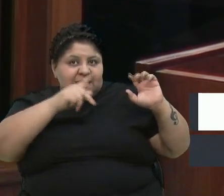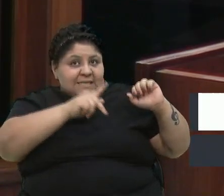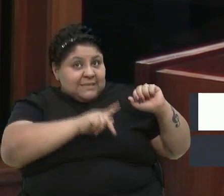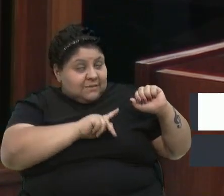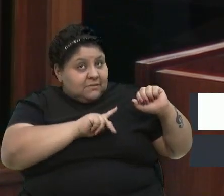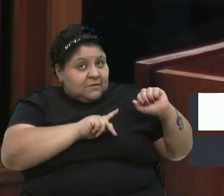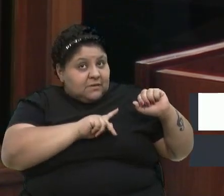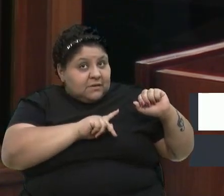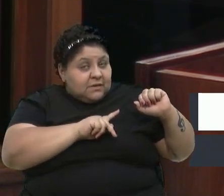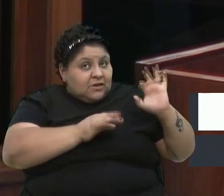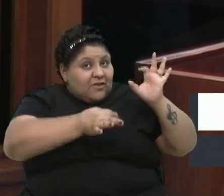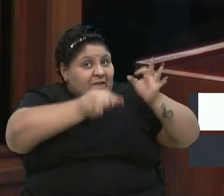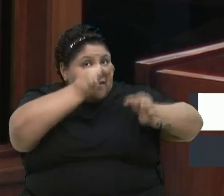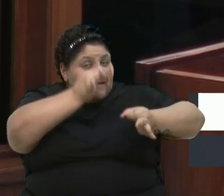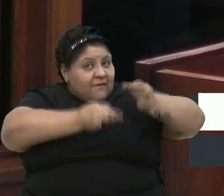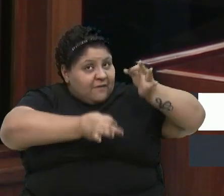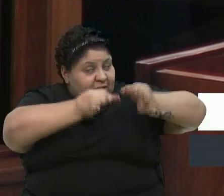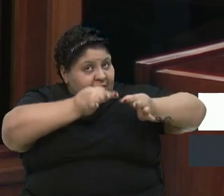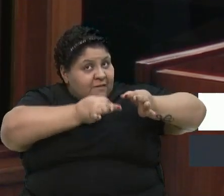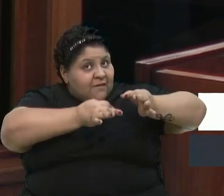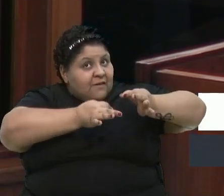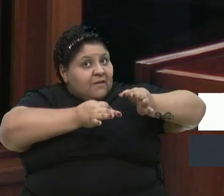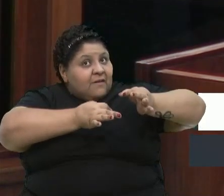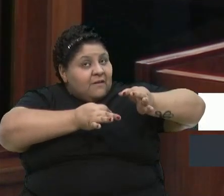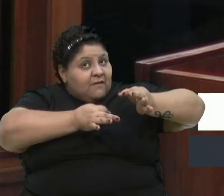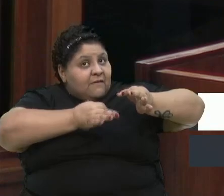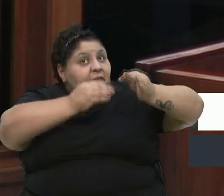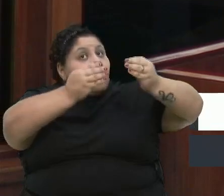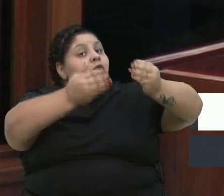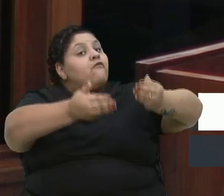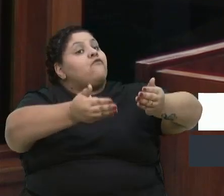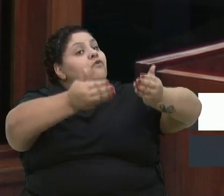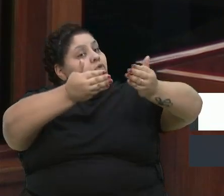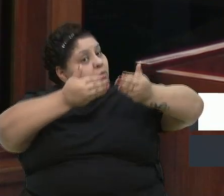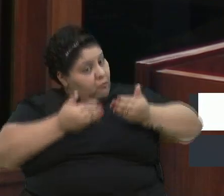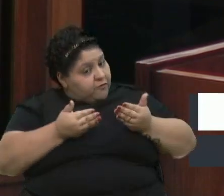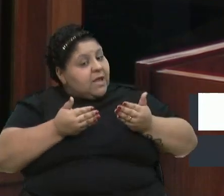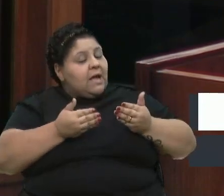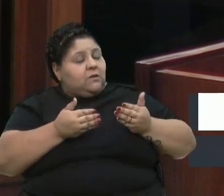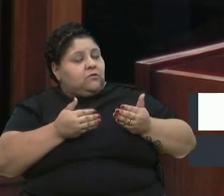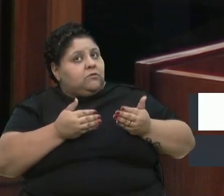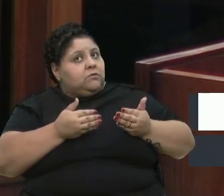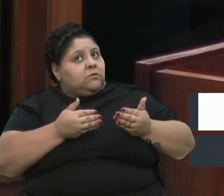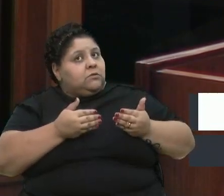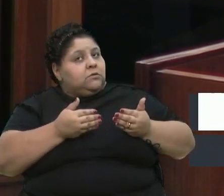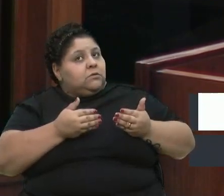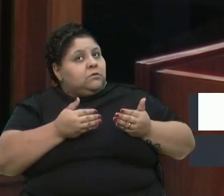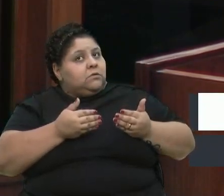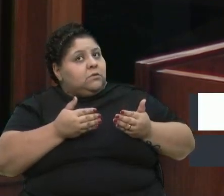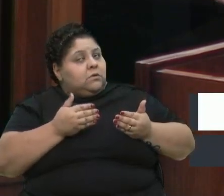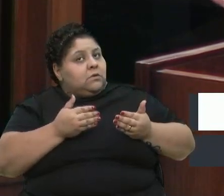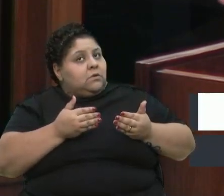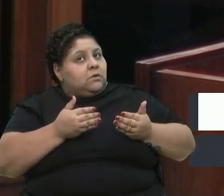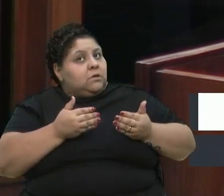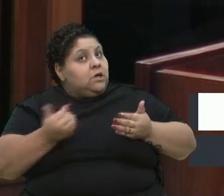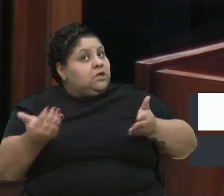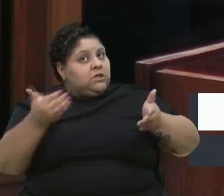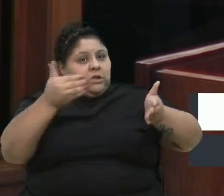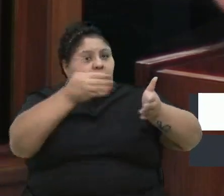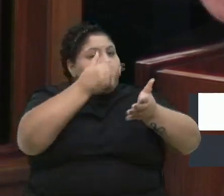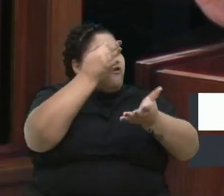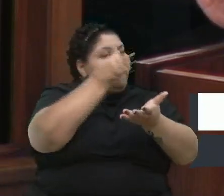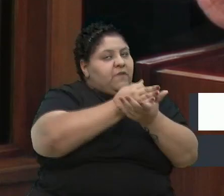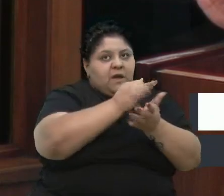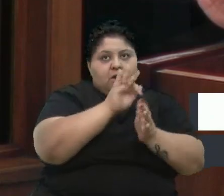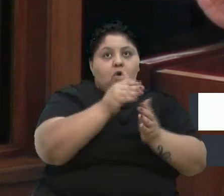e Judiciário foram convidados. Se não vierem, o